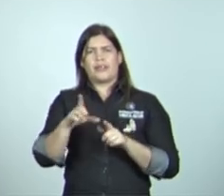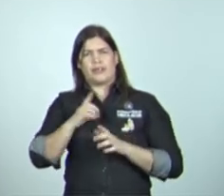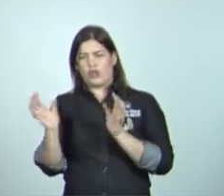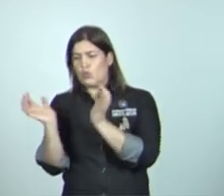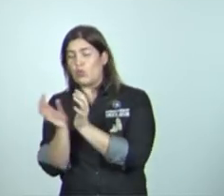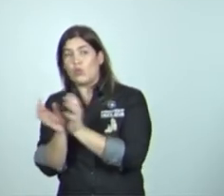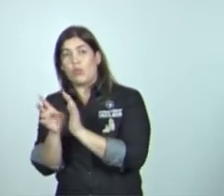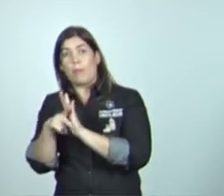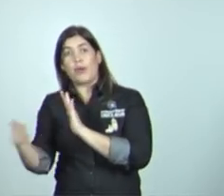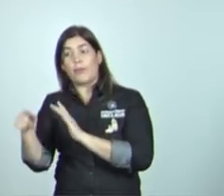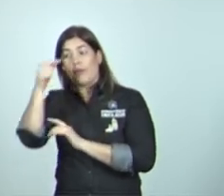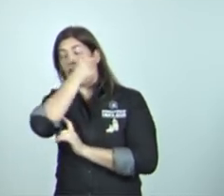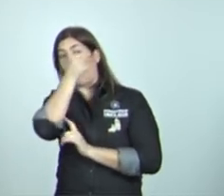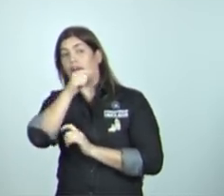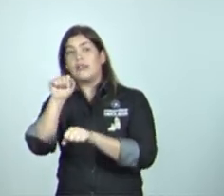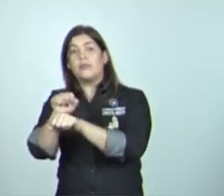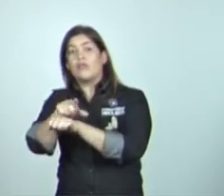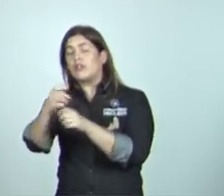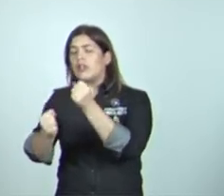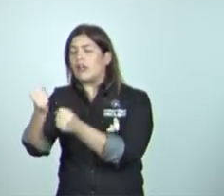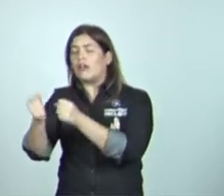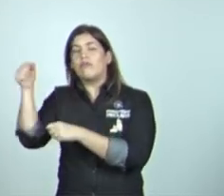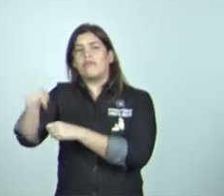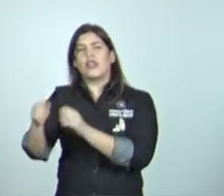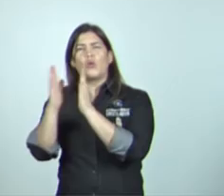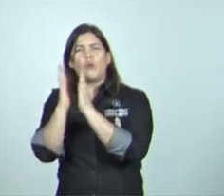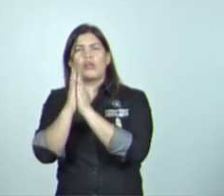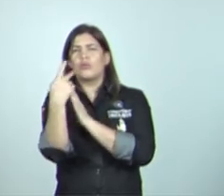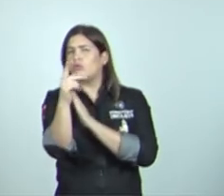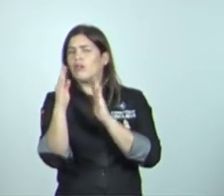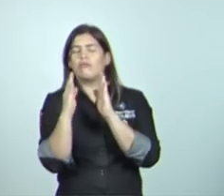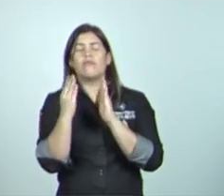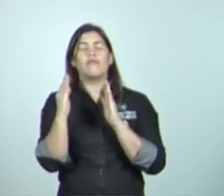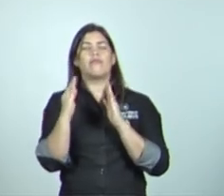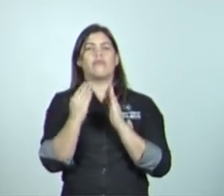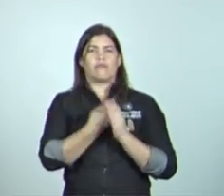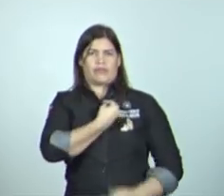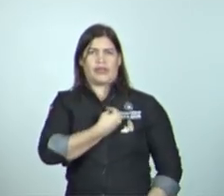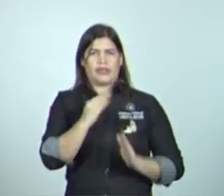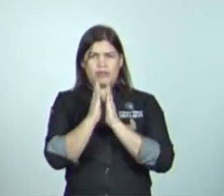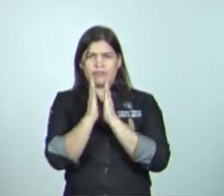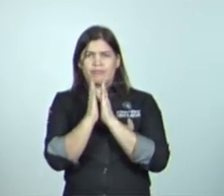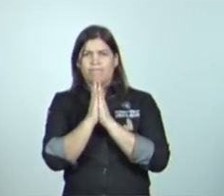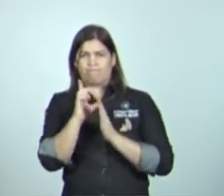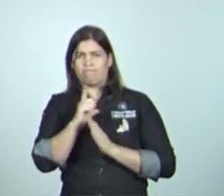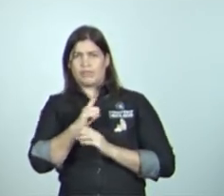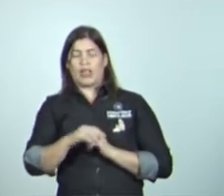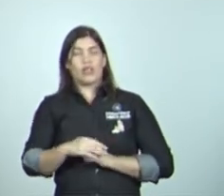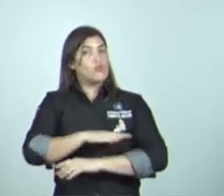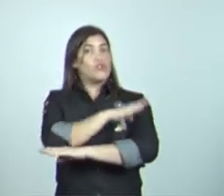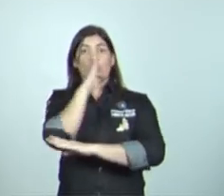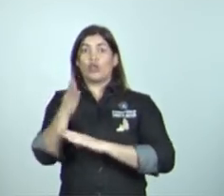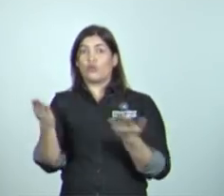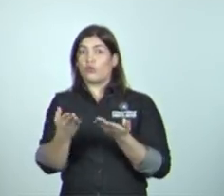orando por você também e se você quiser trazer a sua festa seu dízimo você pode fazer também no drive-thru da igreja vai estar o dia